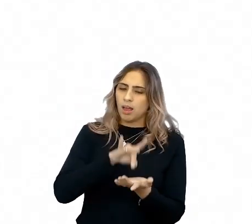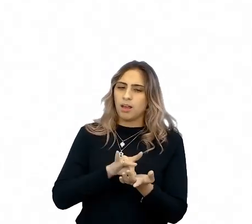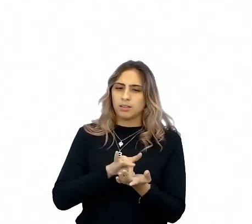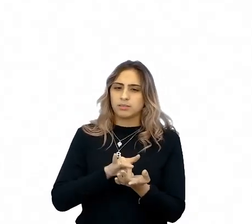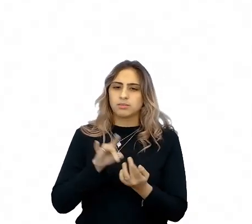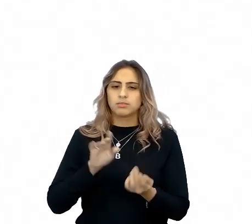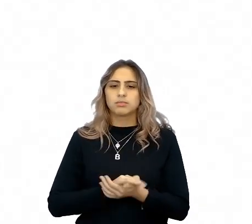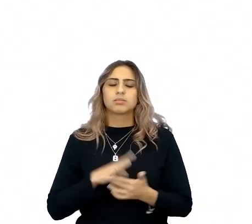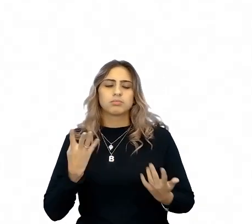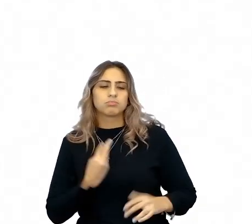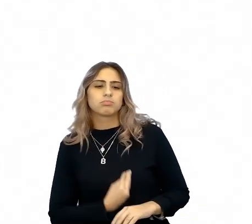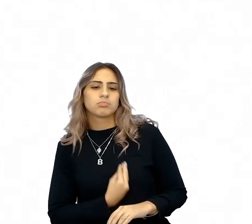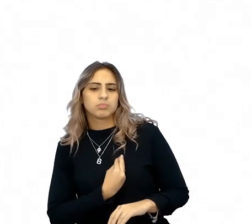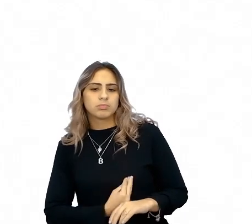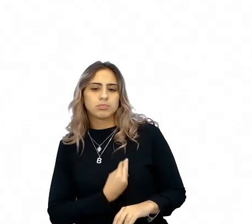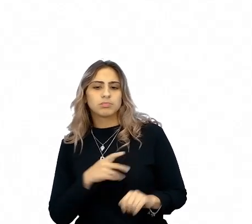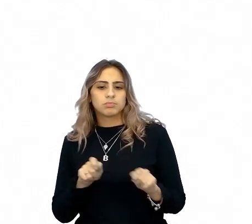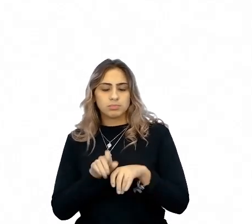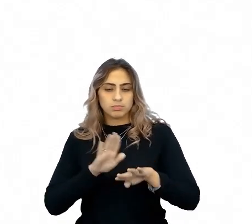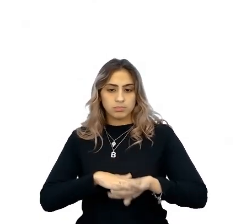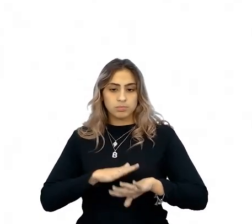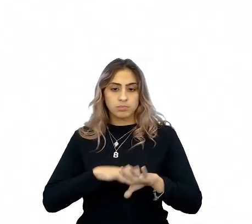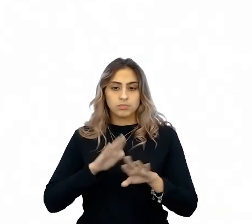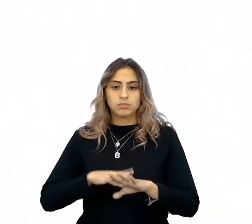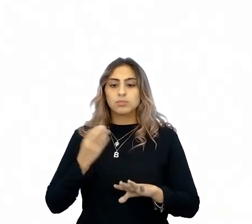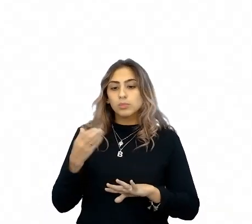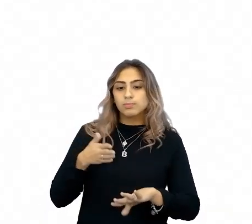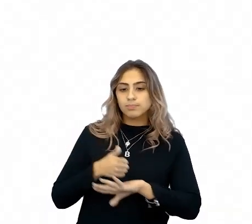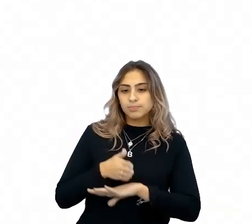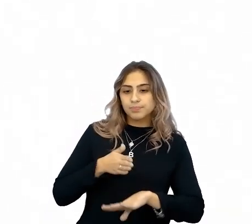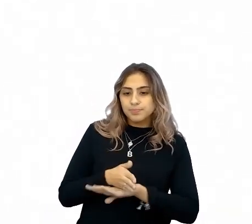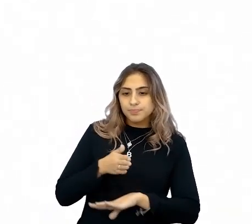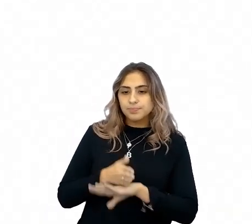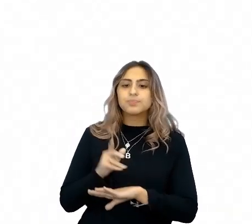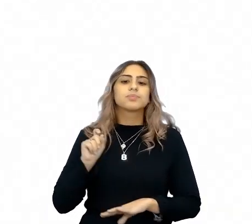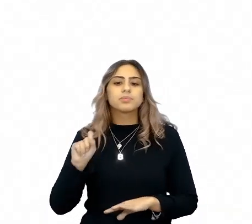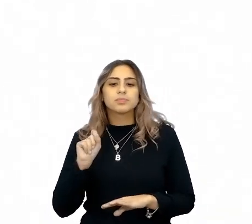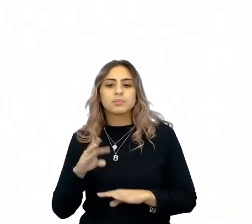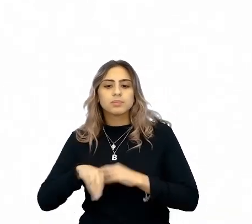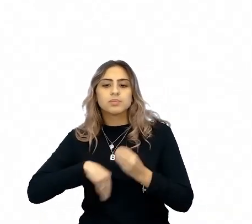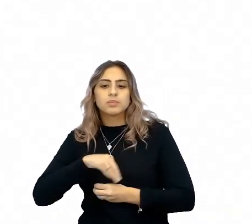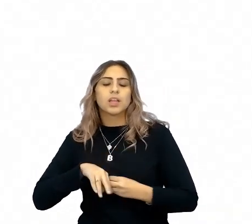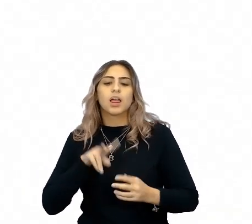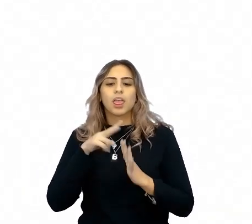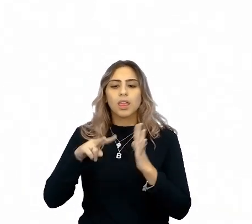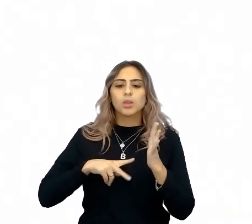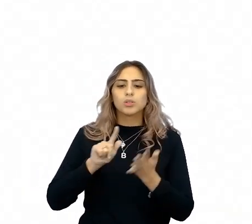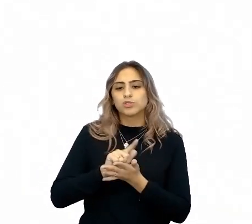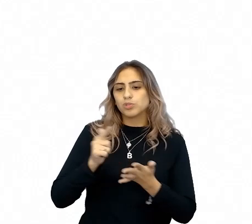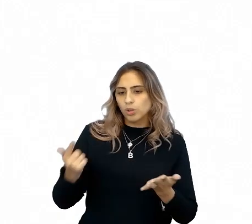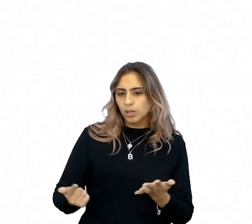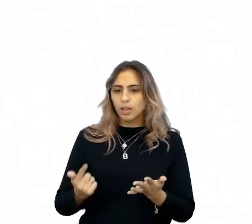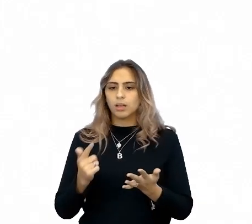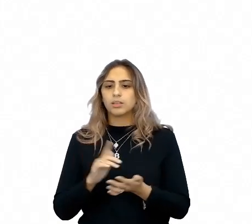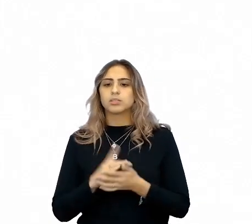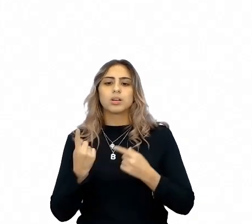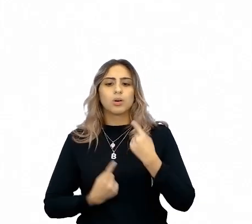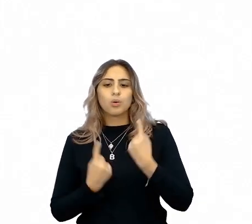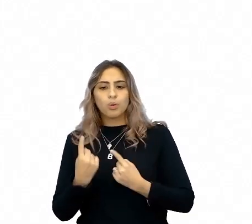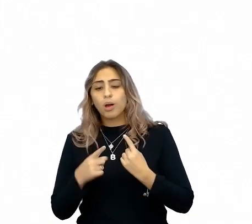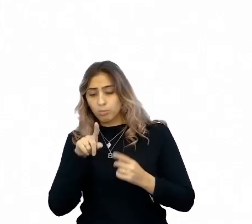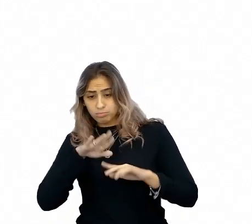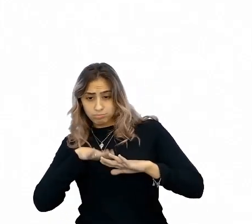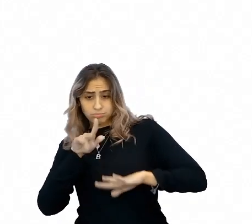Que existem, que fazemos com tanta frequência, que envolve a leitura de jornais, nos quais, além